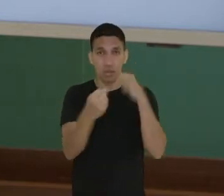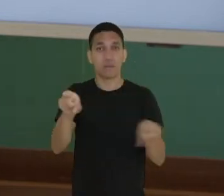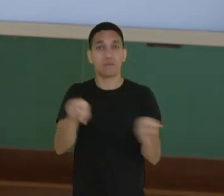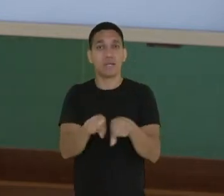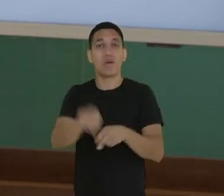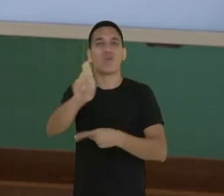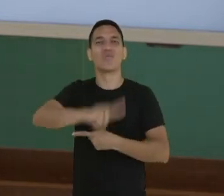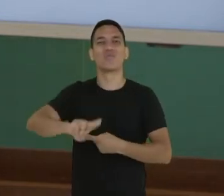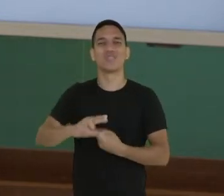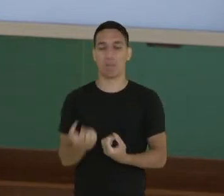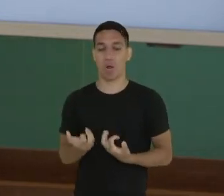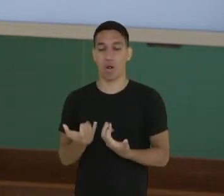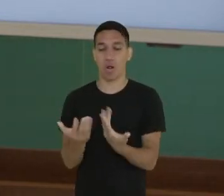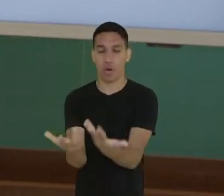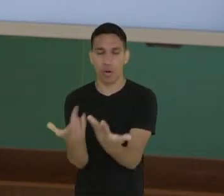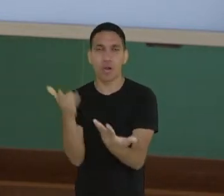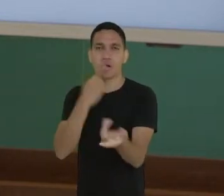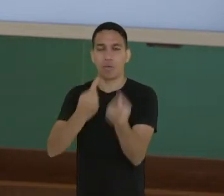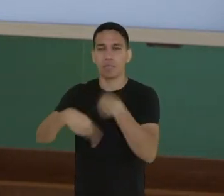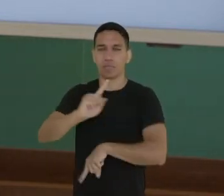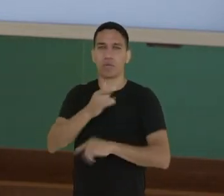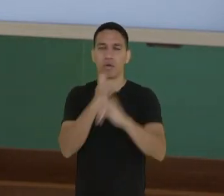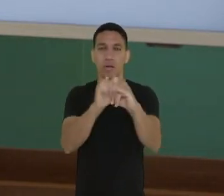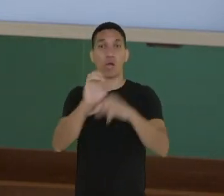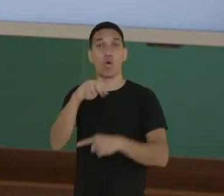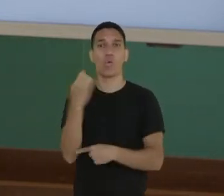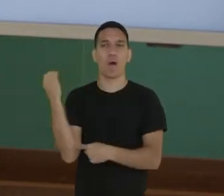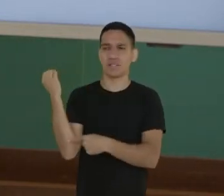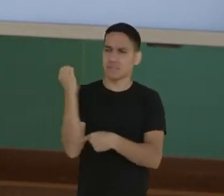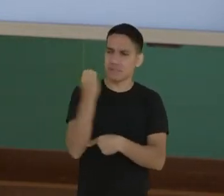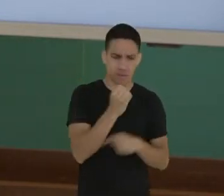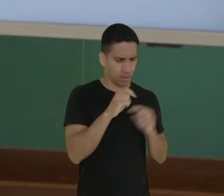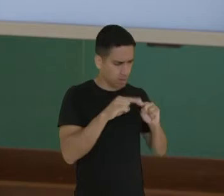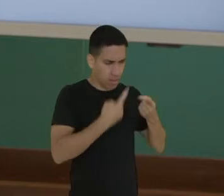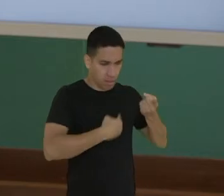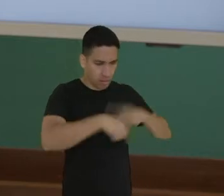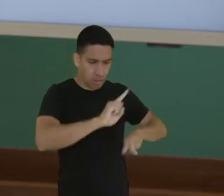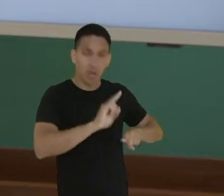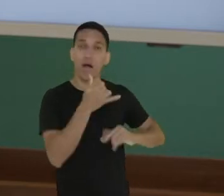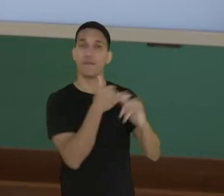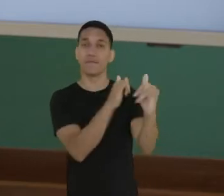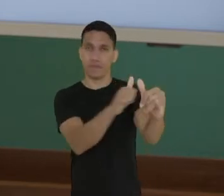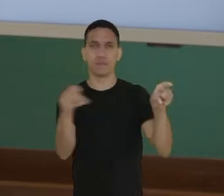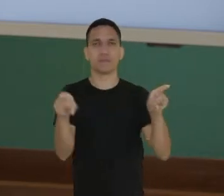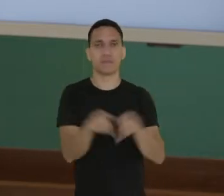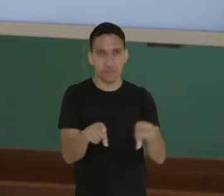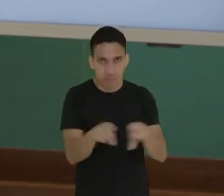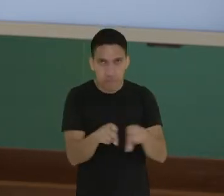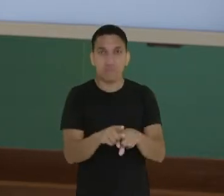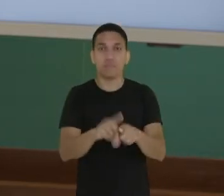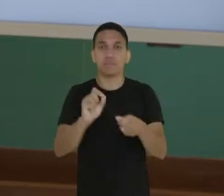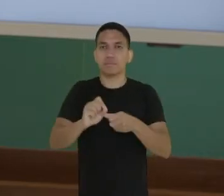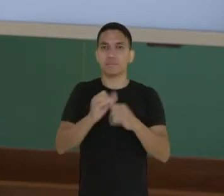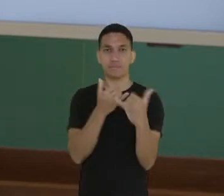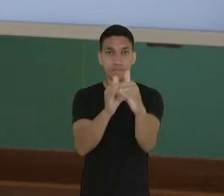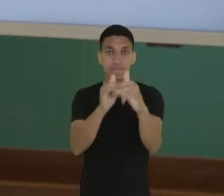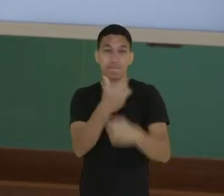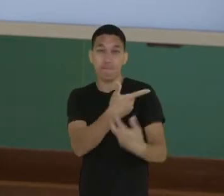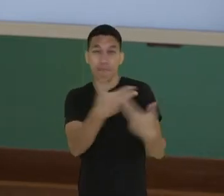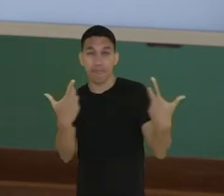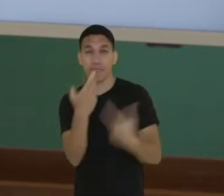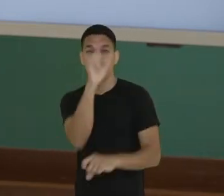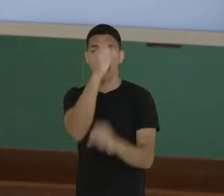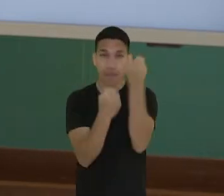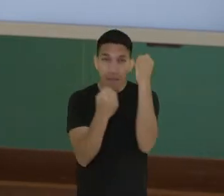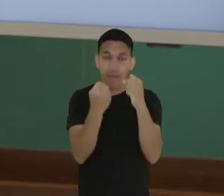queimar, né? Ou a moenda da cana, o bagaço da cana para poder gerar energia elétrica, né? Então tem muita usina aí que